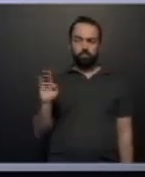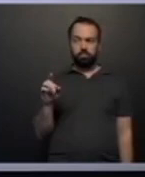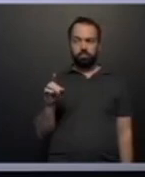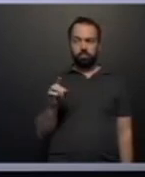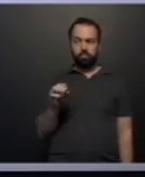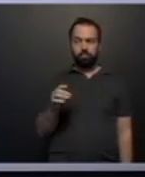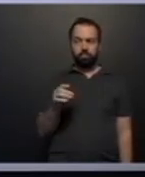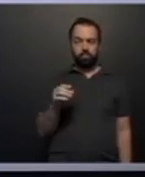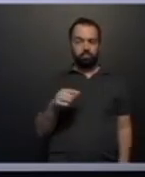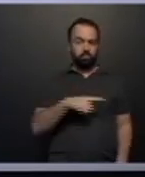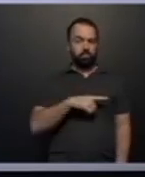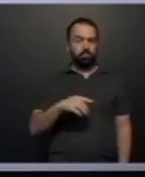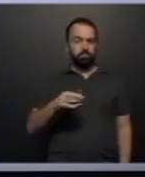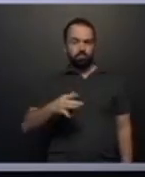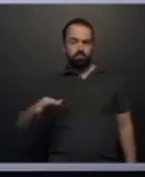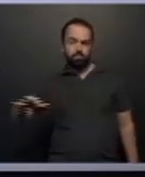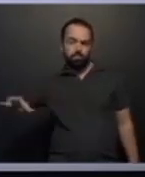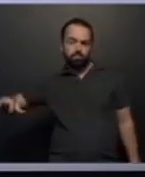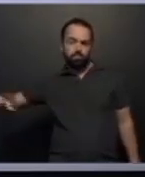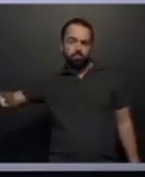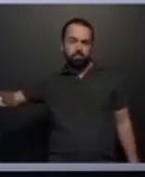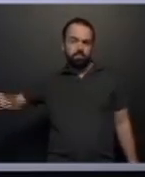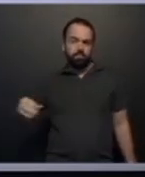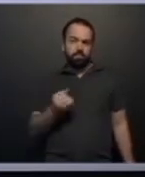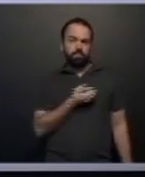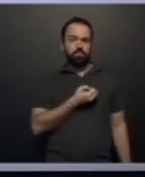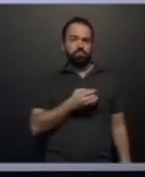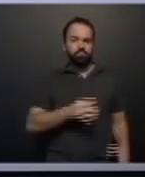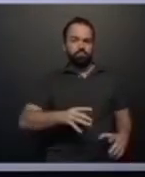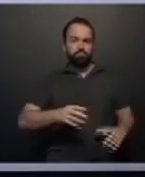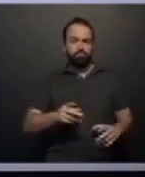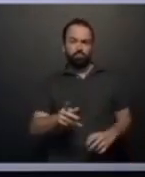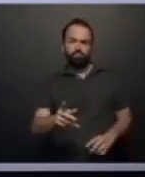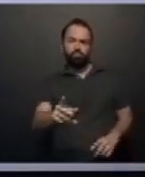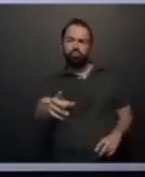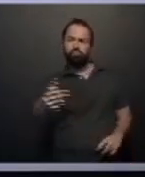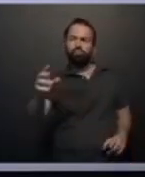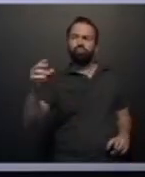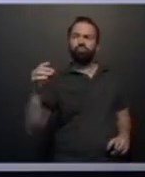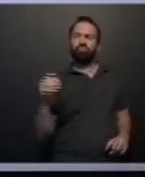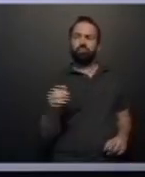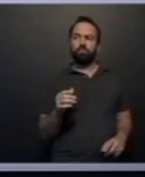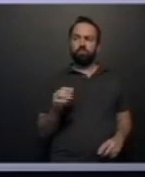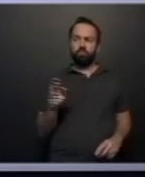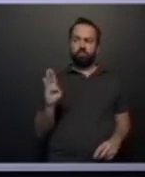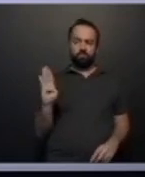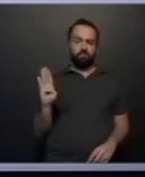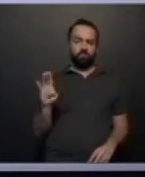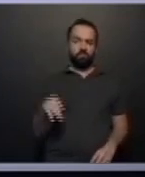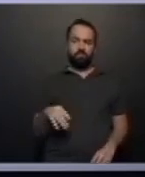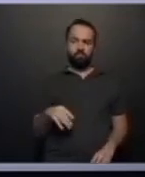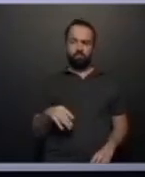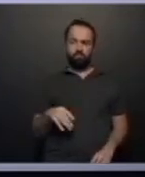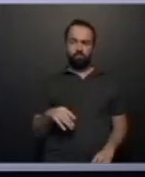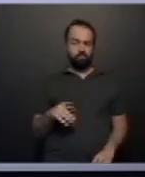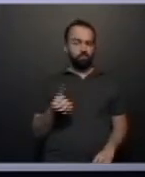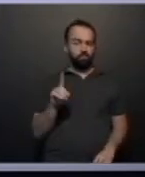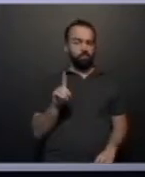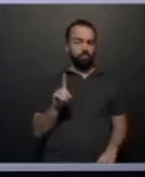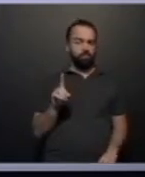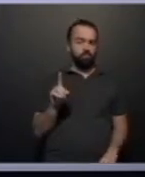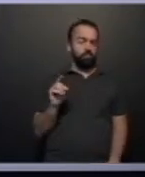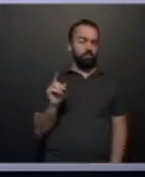Os computadores, né? Geralmente os computadores eles têm uma memória de 1 tera, que falamos, né? 1